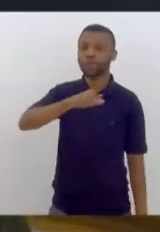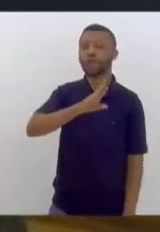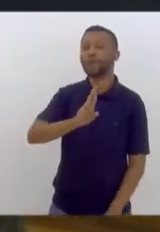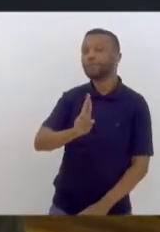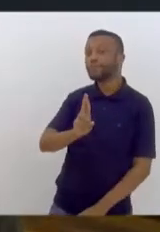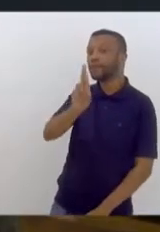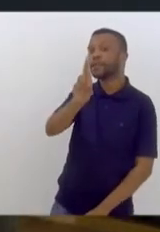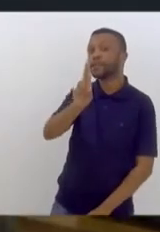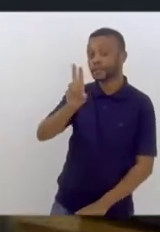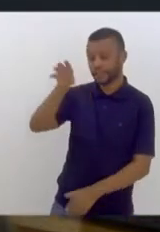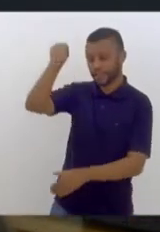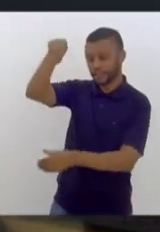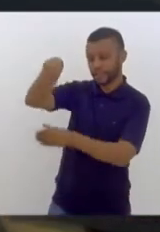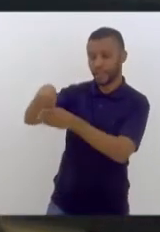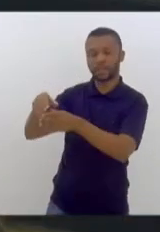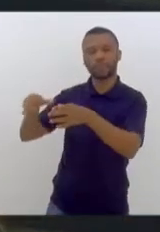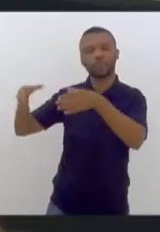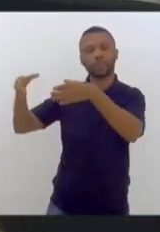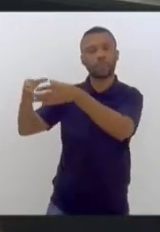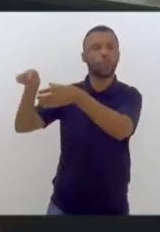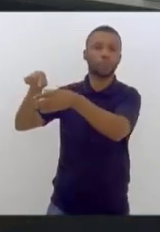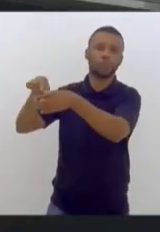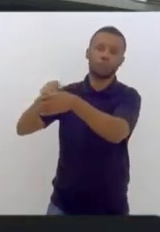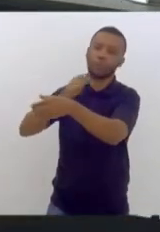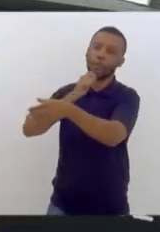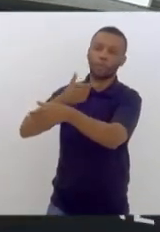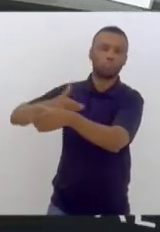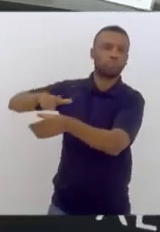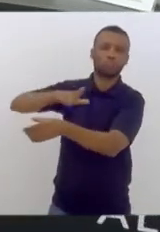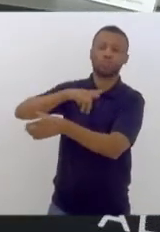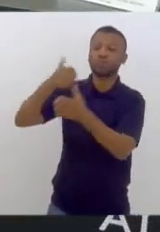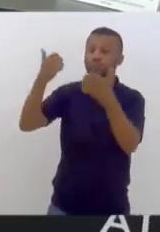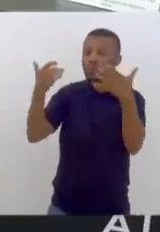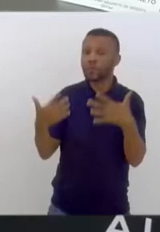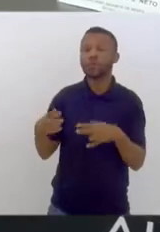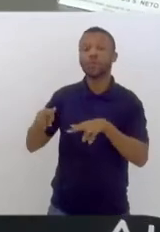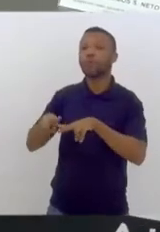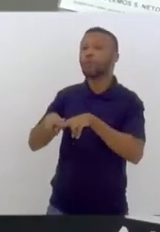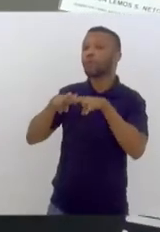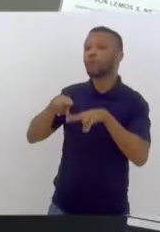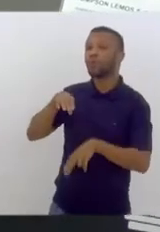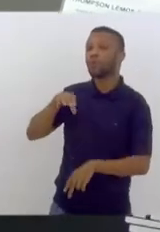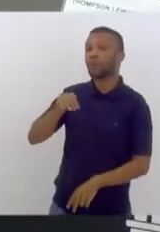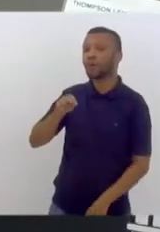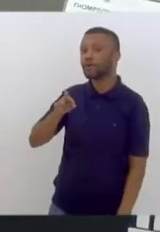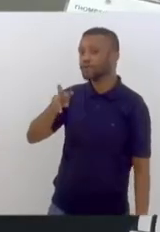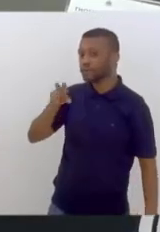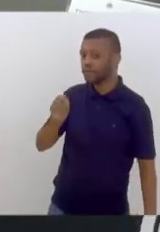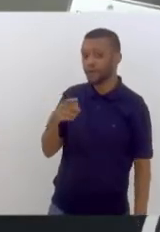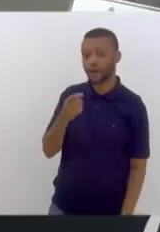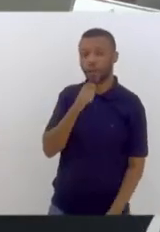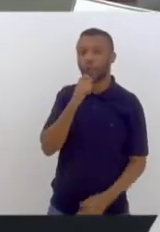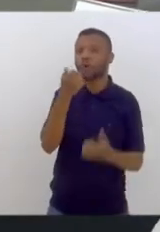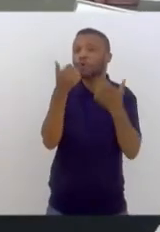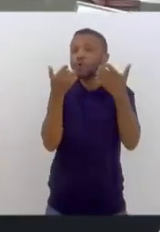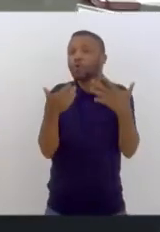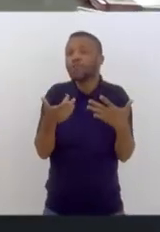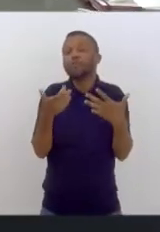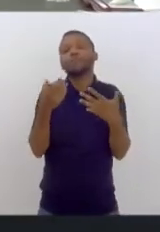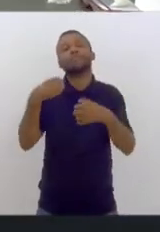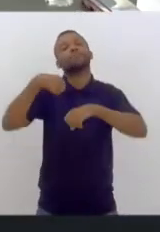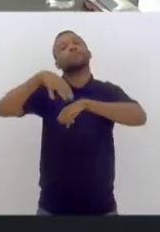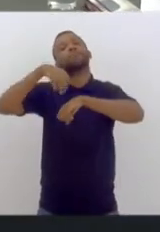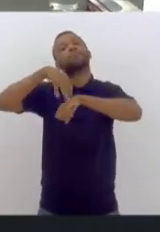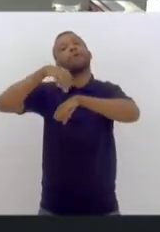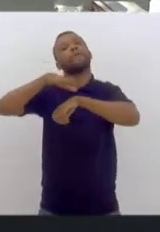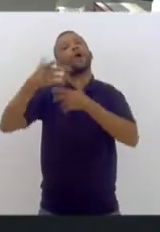representação nesse grupo de trabalho. Então, eu estou só justificando o motivo pelo qual eu não tenho como lhe dizer, eu não